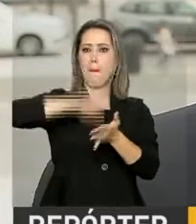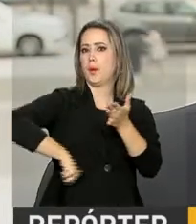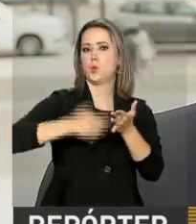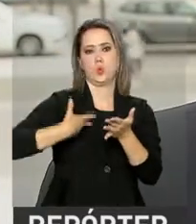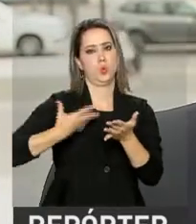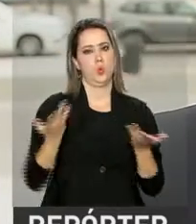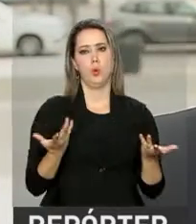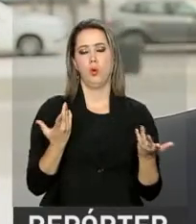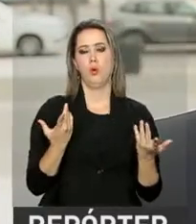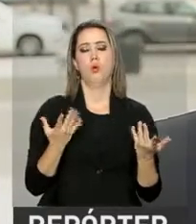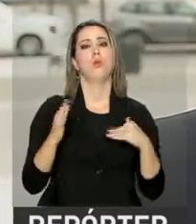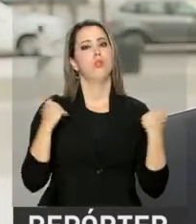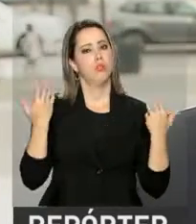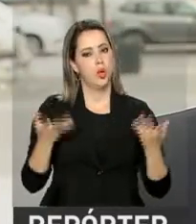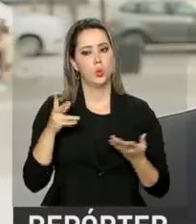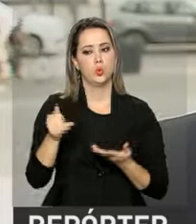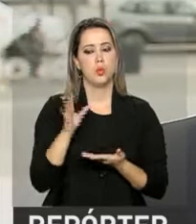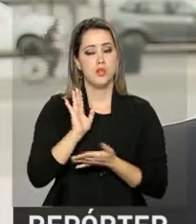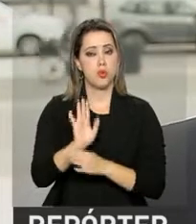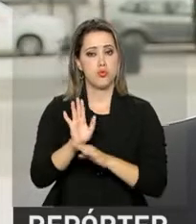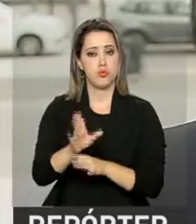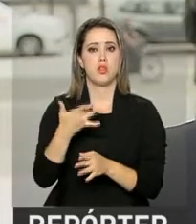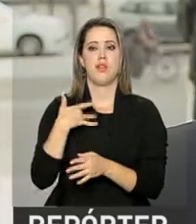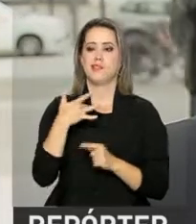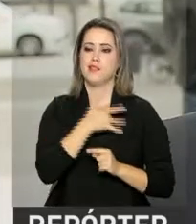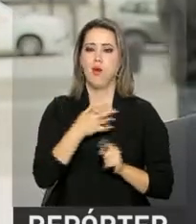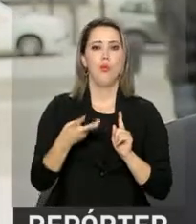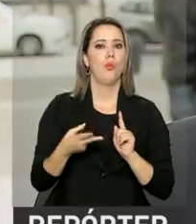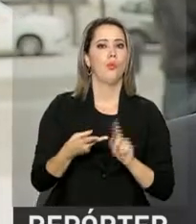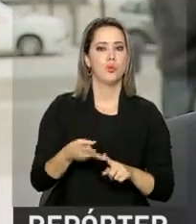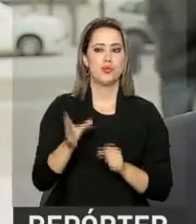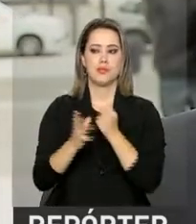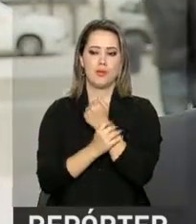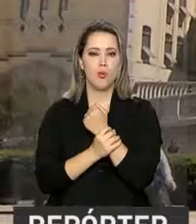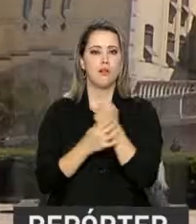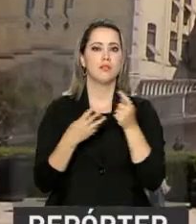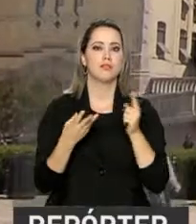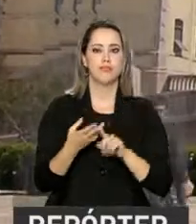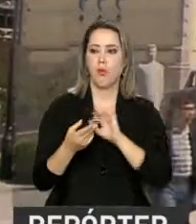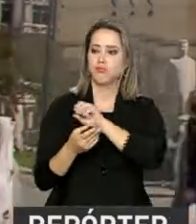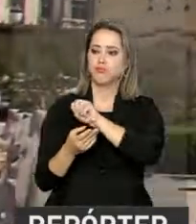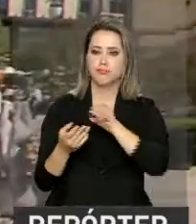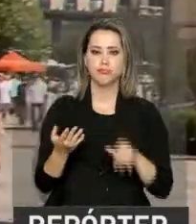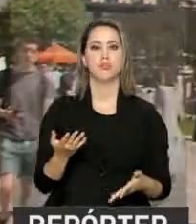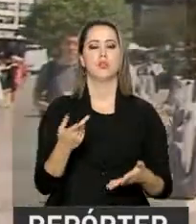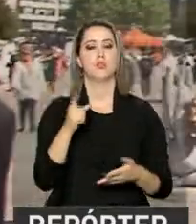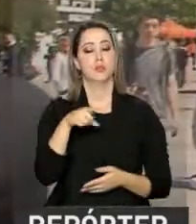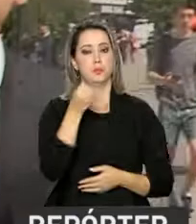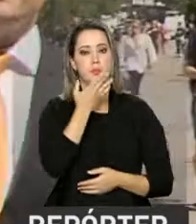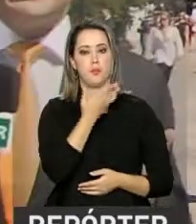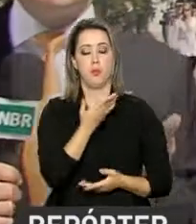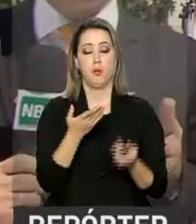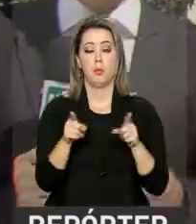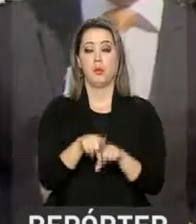imposto então você tem todos os benefícios tanto na área de saúde quanto na segurança a noruega também conseguiu distribuir